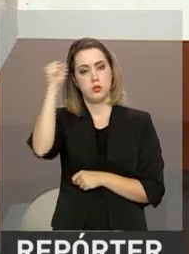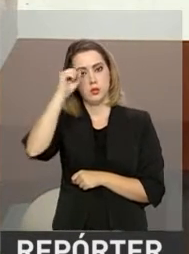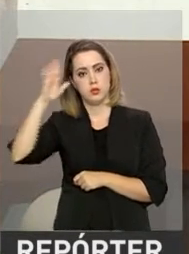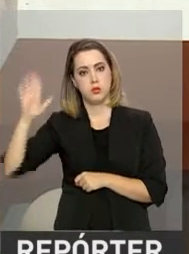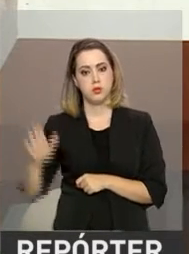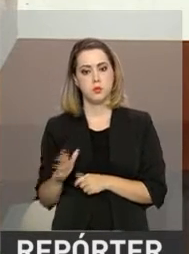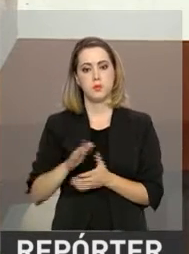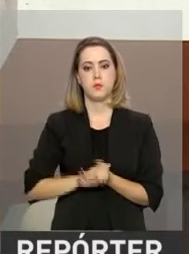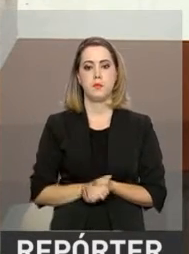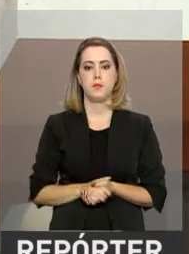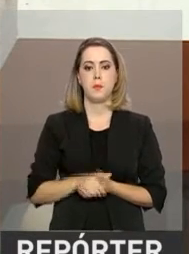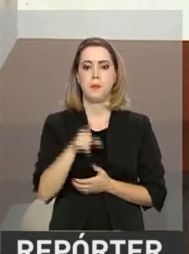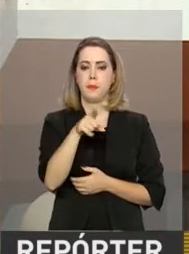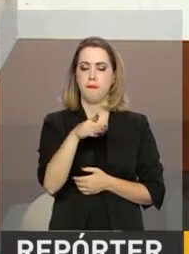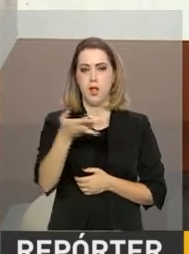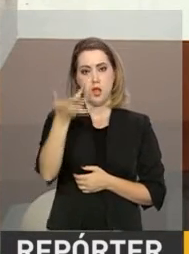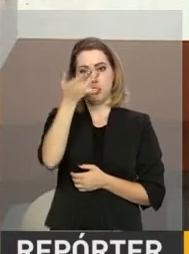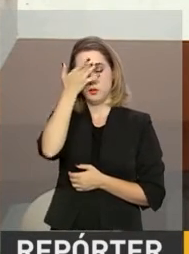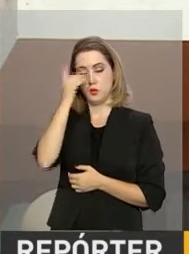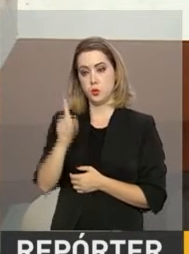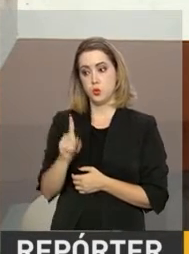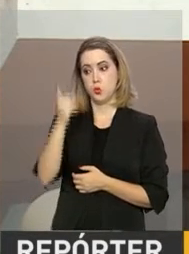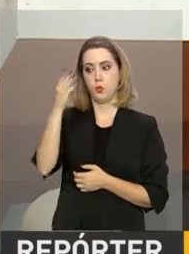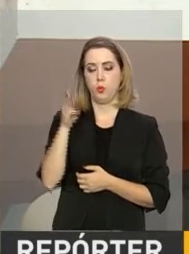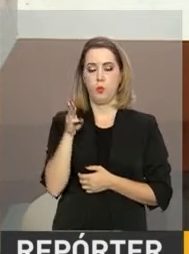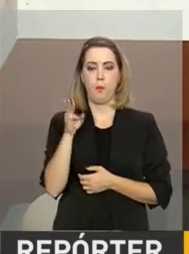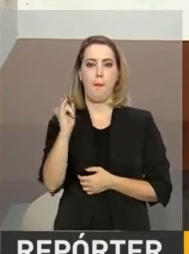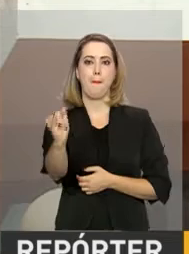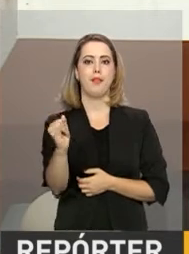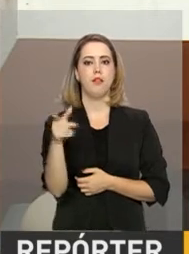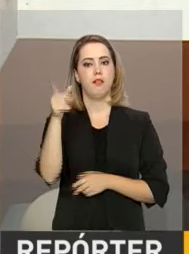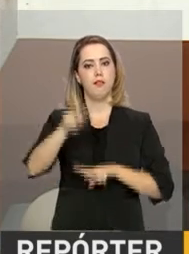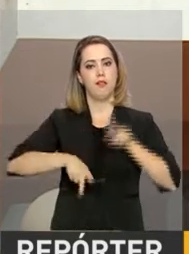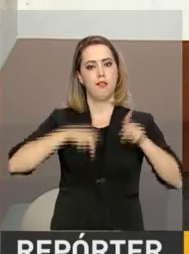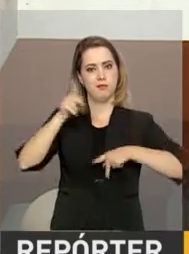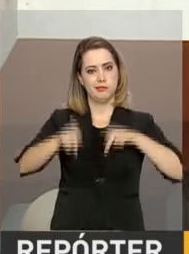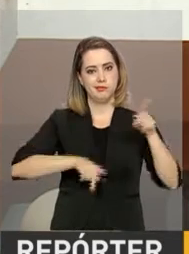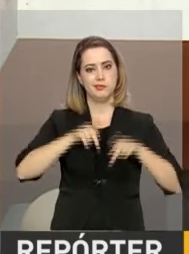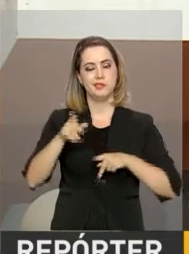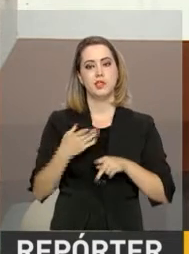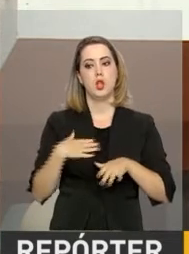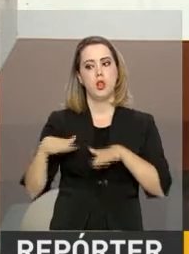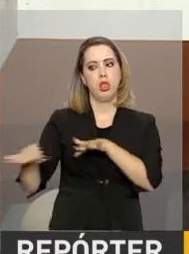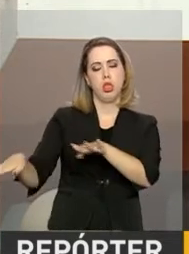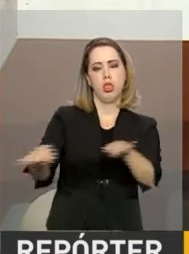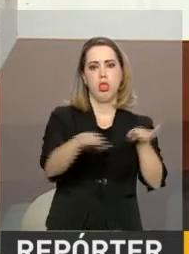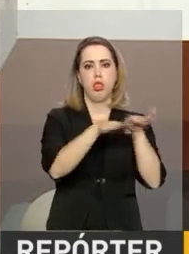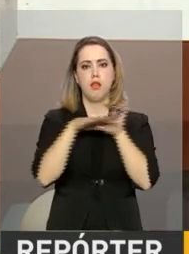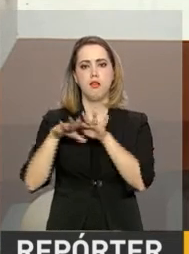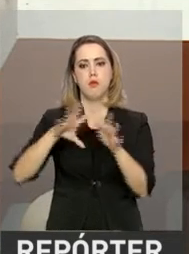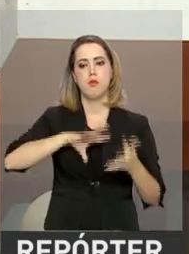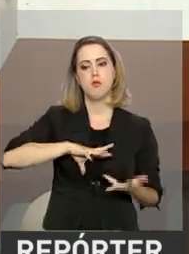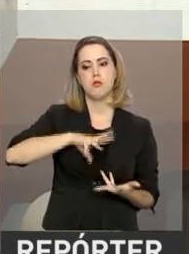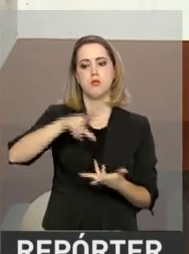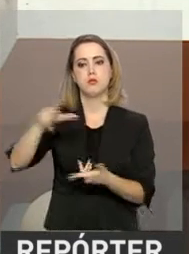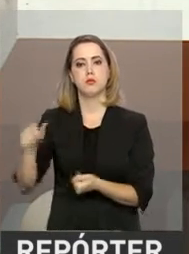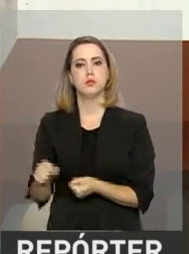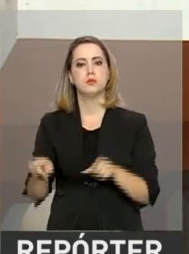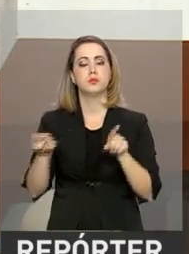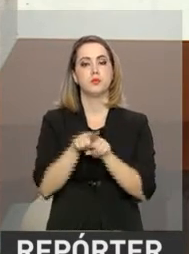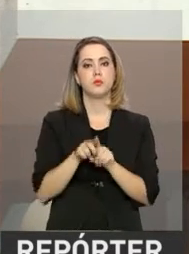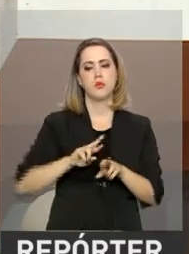Índia, país de 1 bilhão e quase 300 milhões de habitantes, a maior democracia do mundo, uma nação de muitas